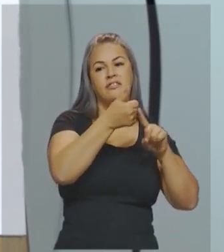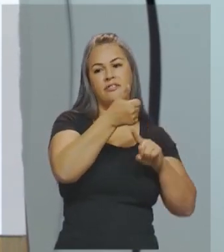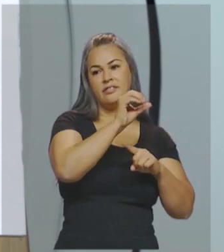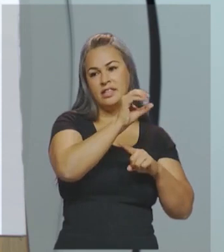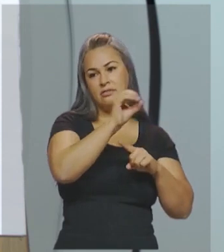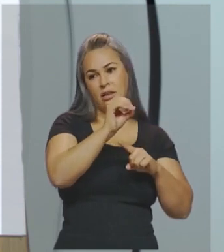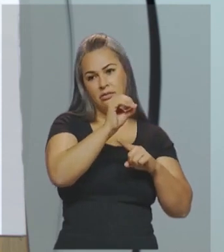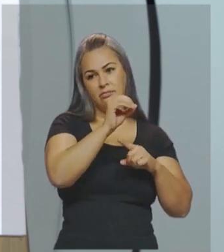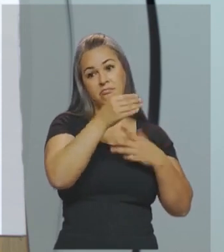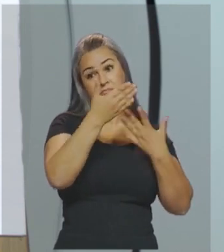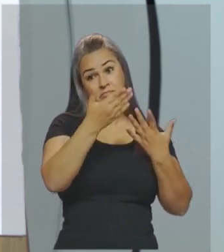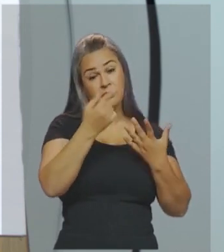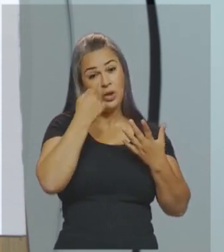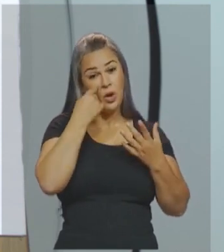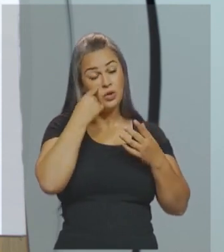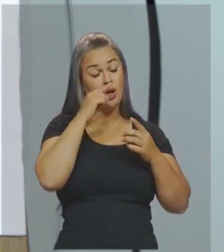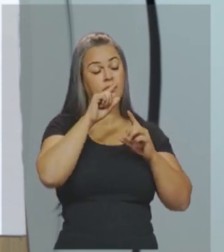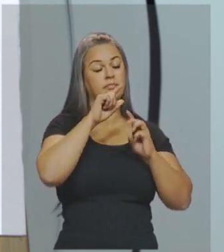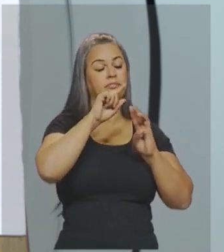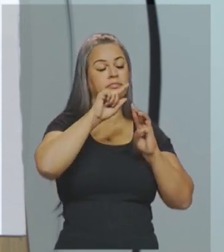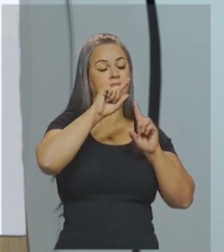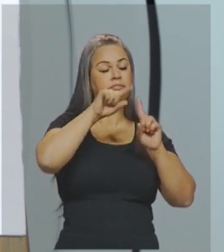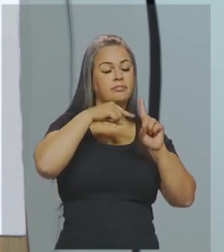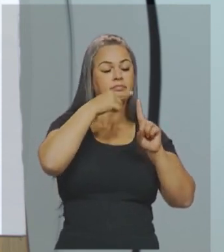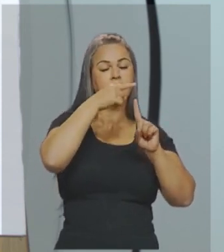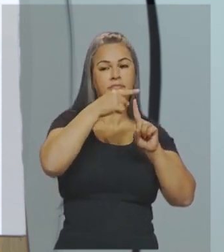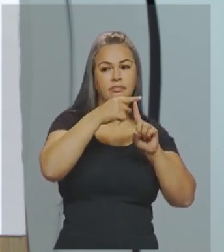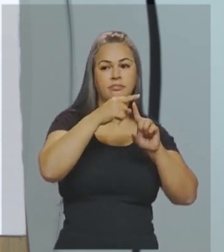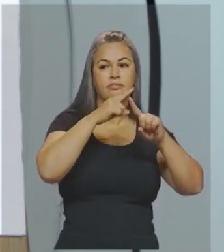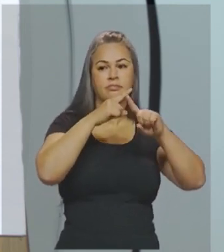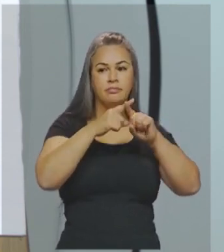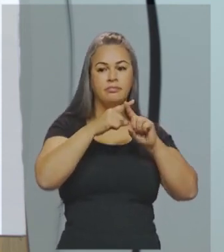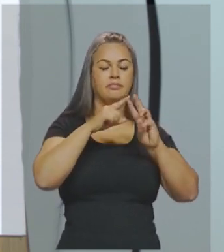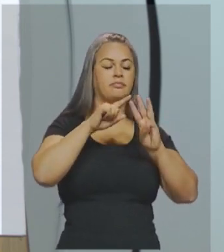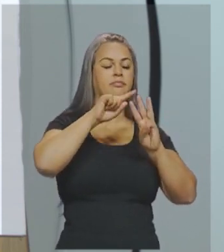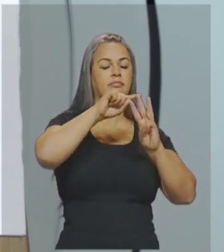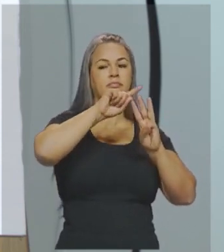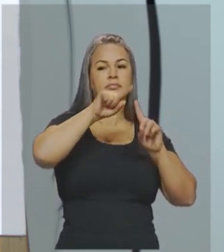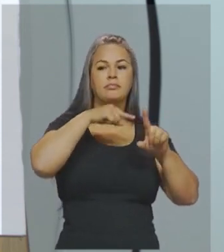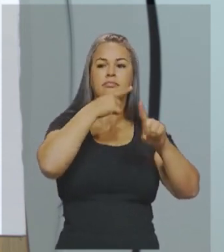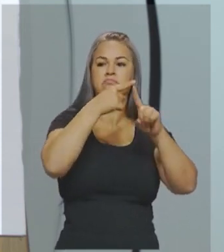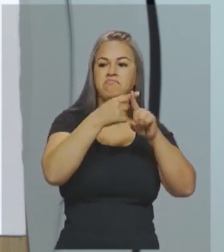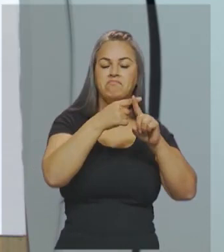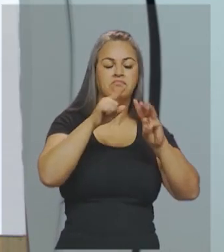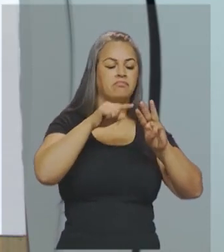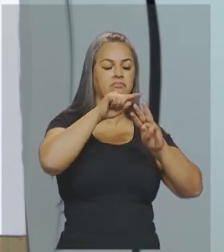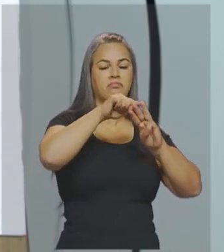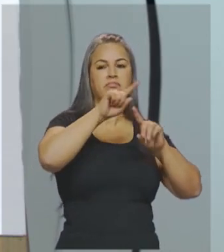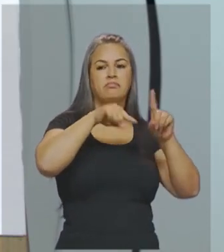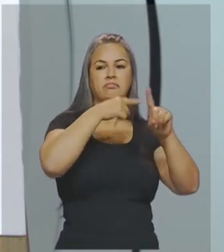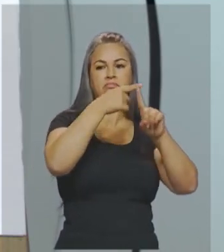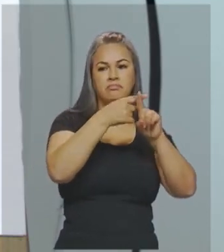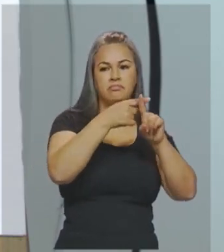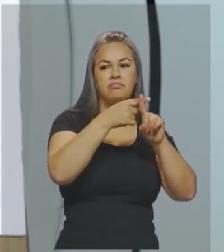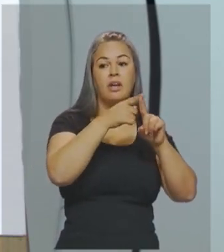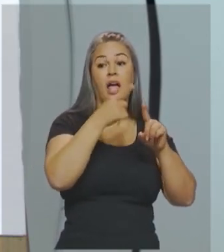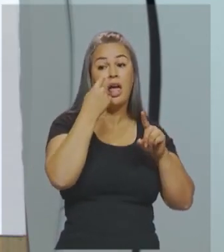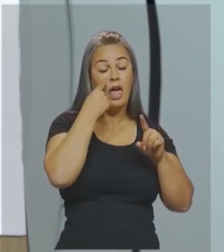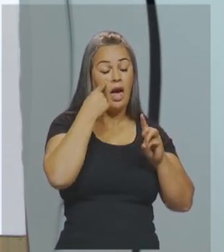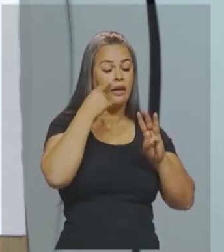só multiplicar. 5 vezes 100, 500. 60 vezes 10, 6 vezes